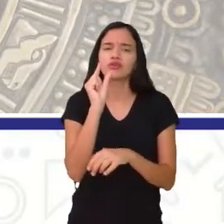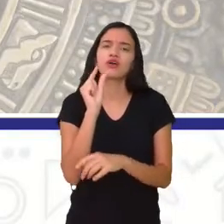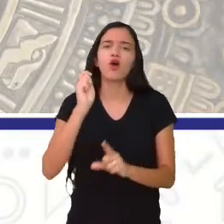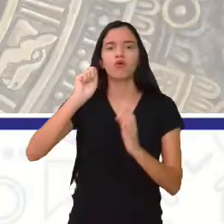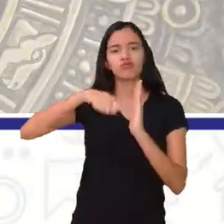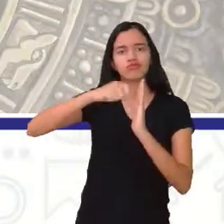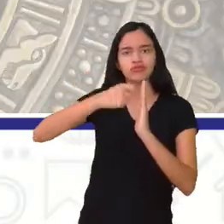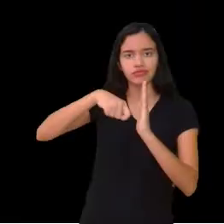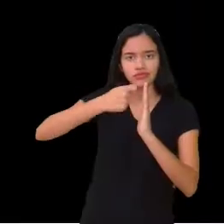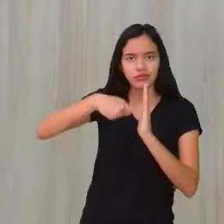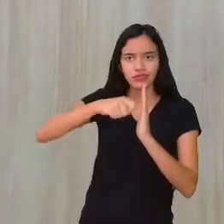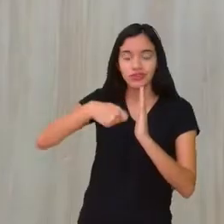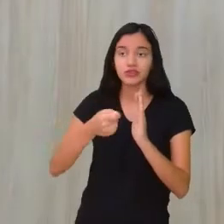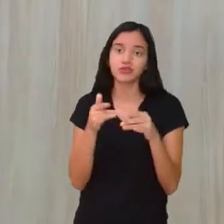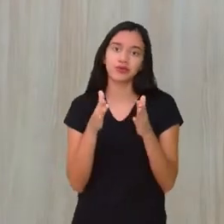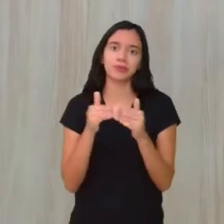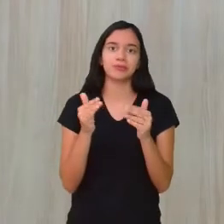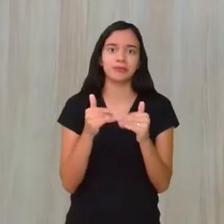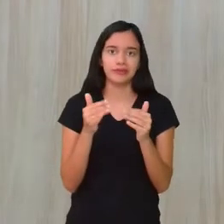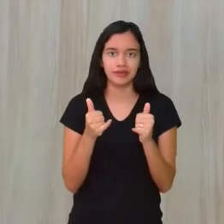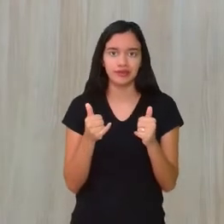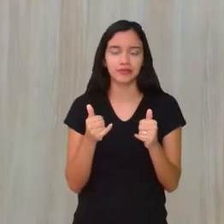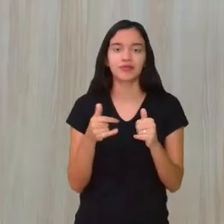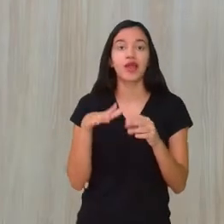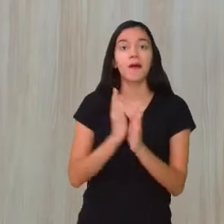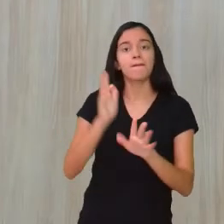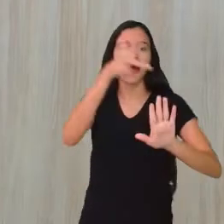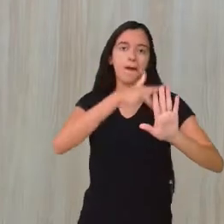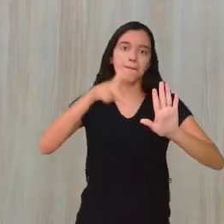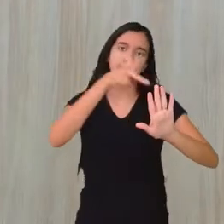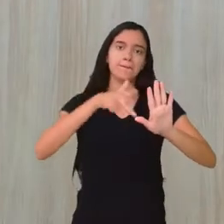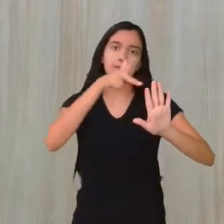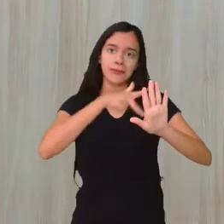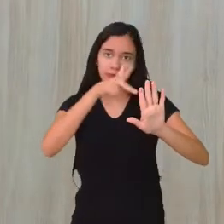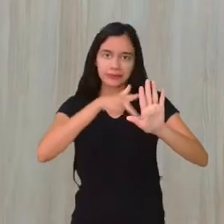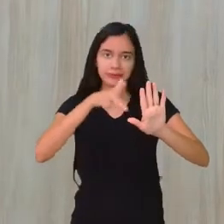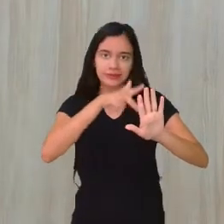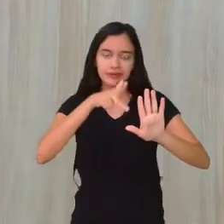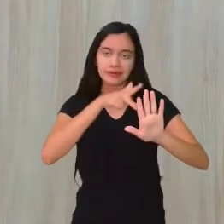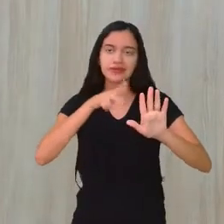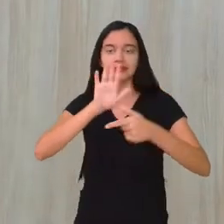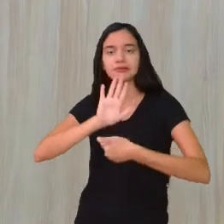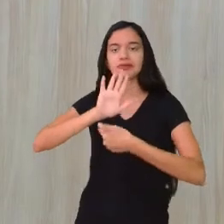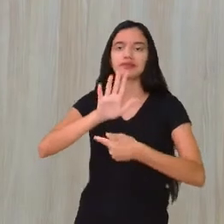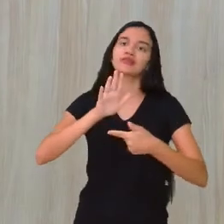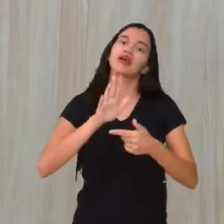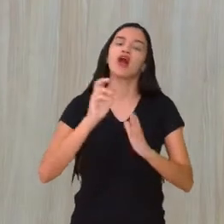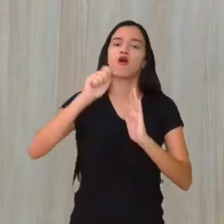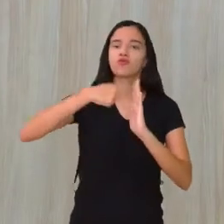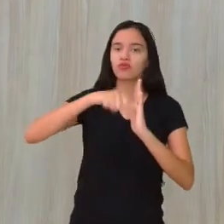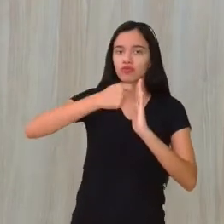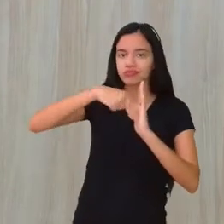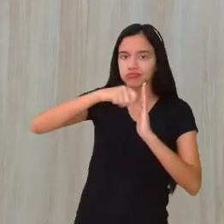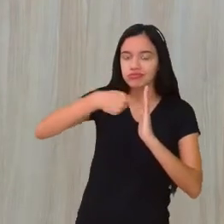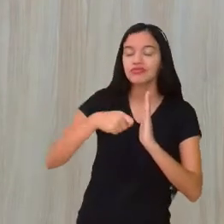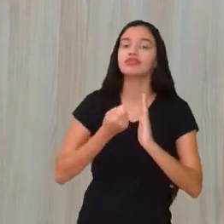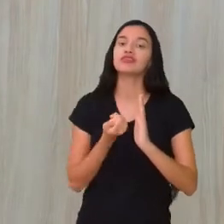né? Perdão. Então, a gente tem aqui uma imagem bem